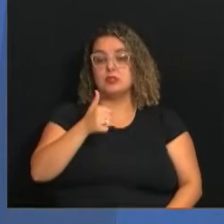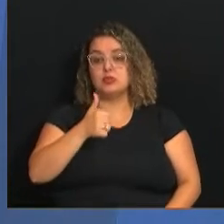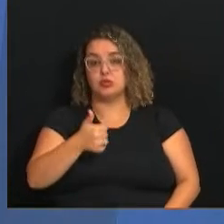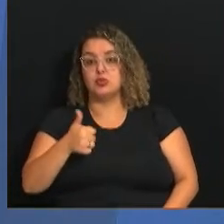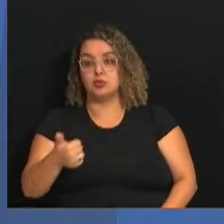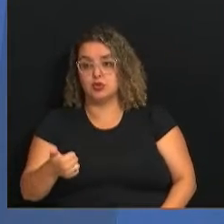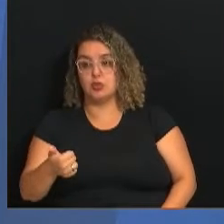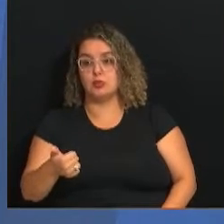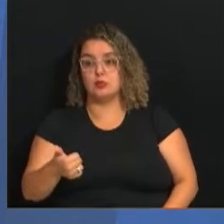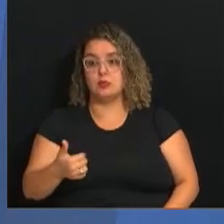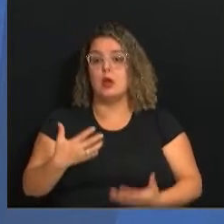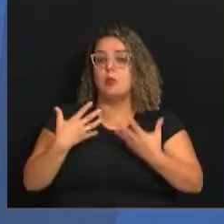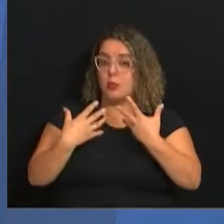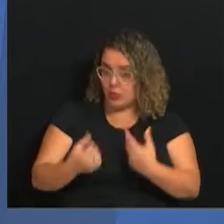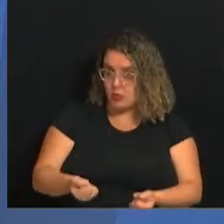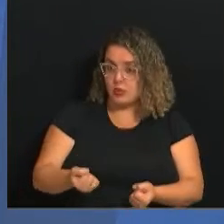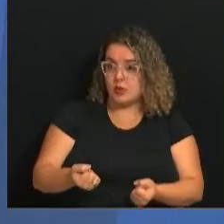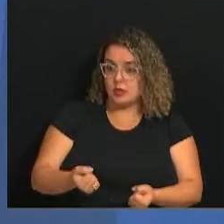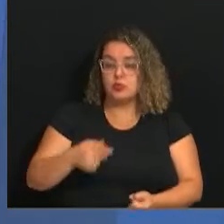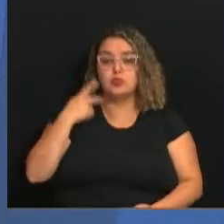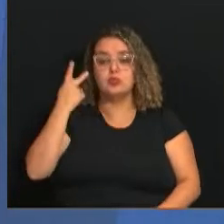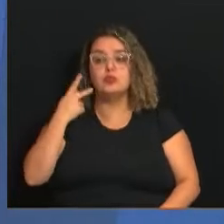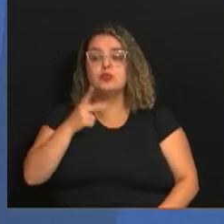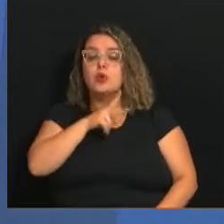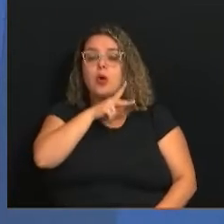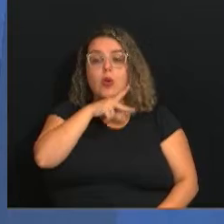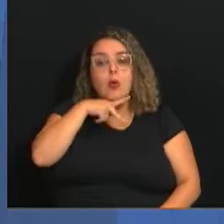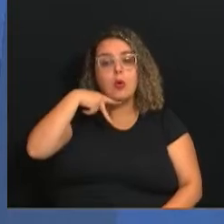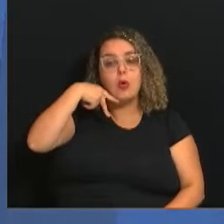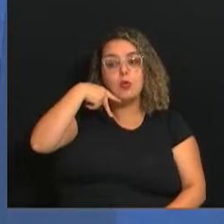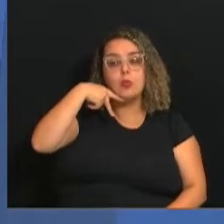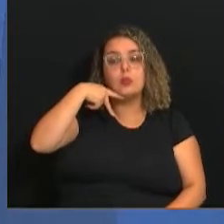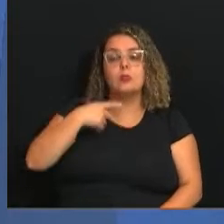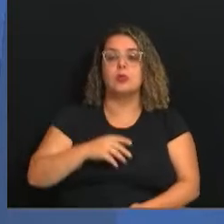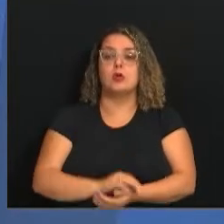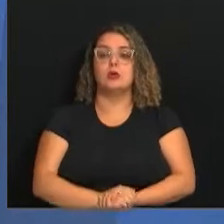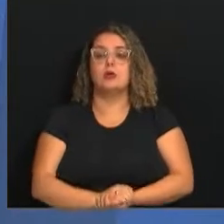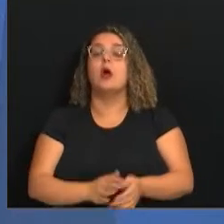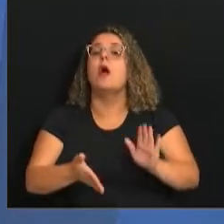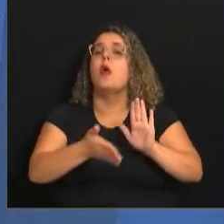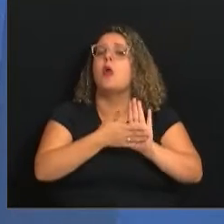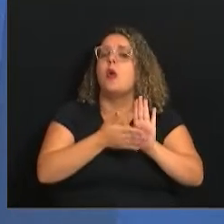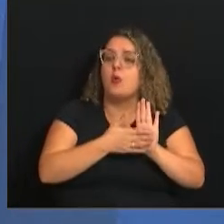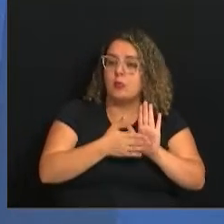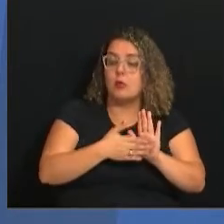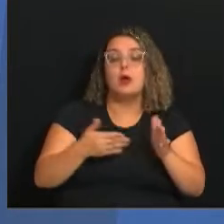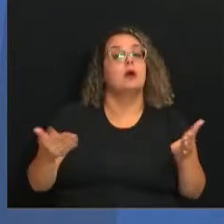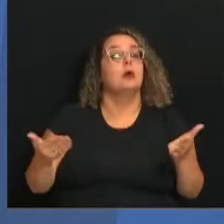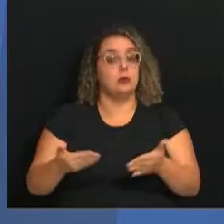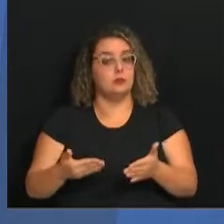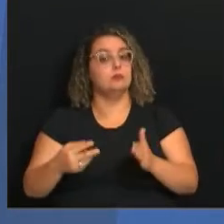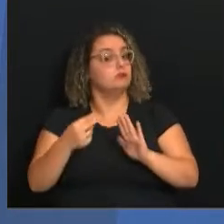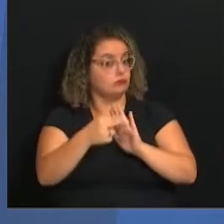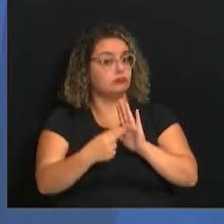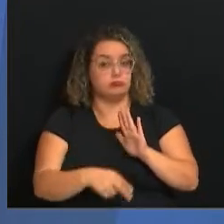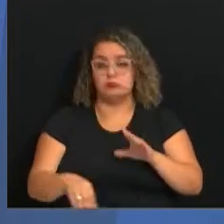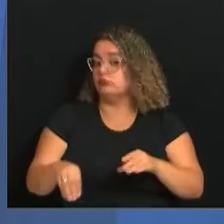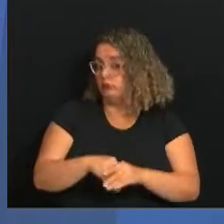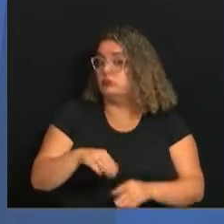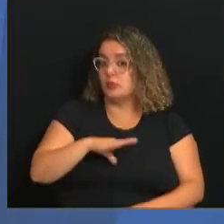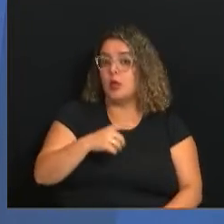para uma reflexão, né, pensar com carinho e não expor nossas crianças, não permitir que elas